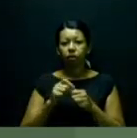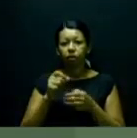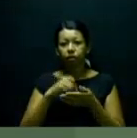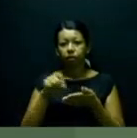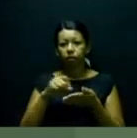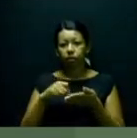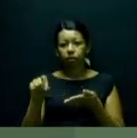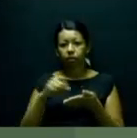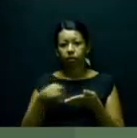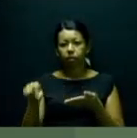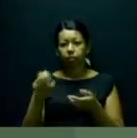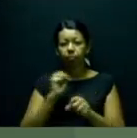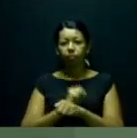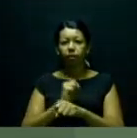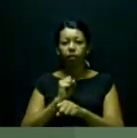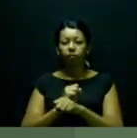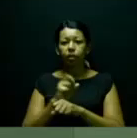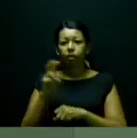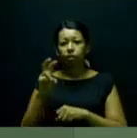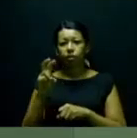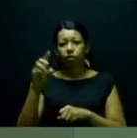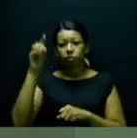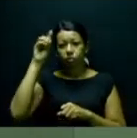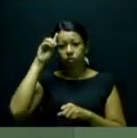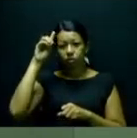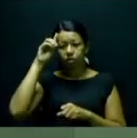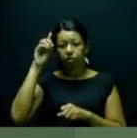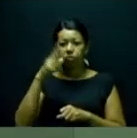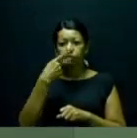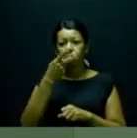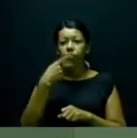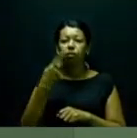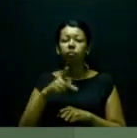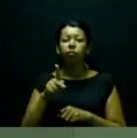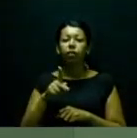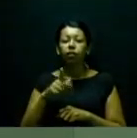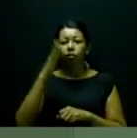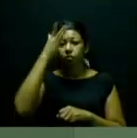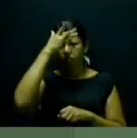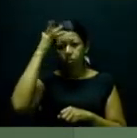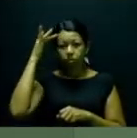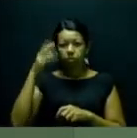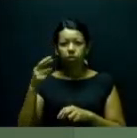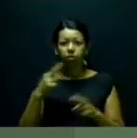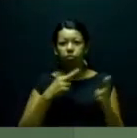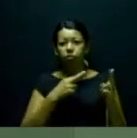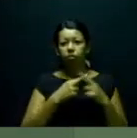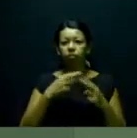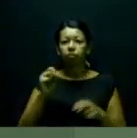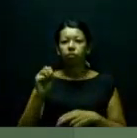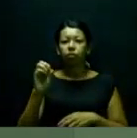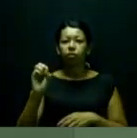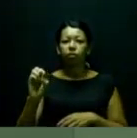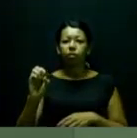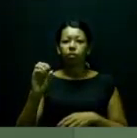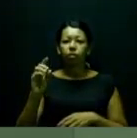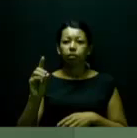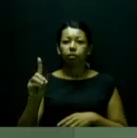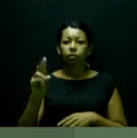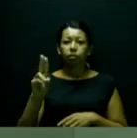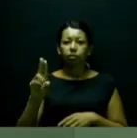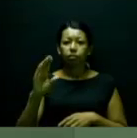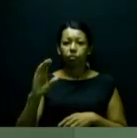critério é aguardar os 5 dias que foram mencionados pelo técnico da Seduc em visita que eu fiz, para poder ter a